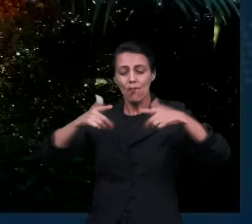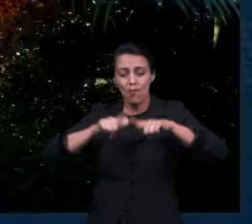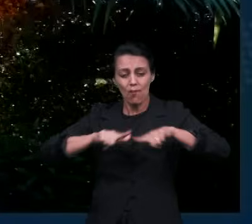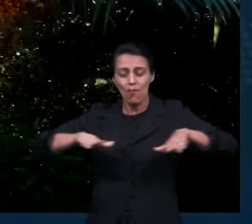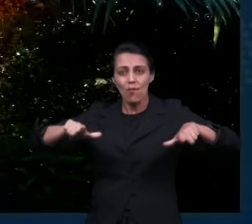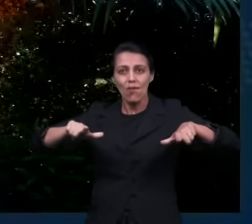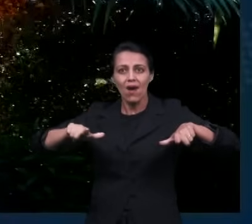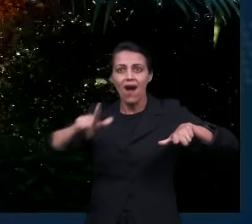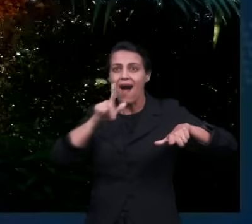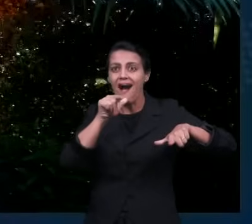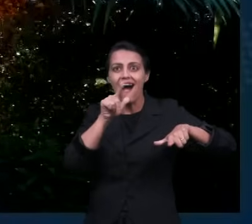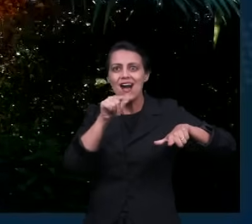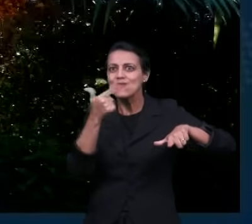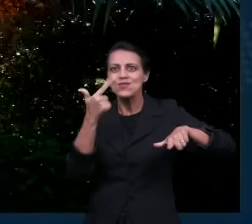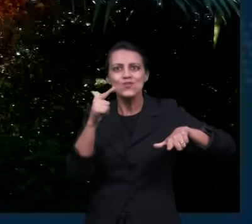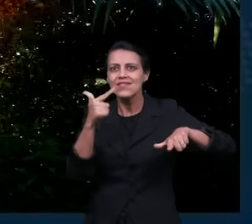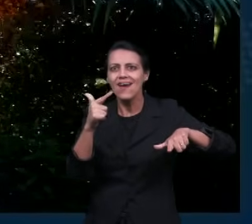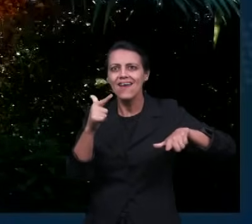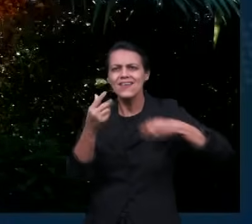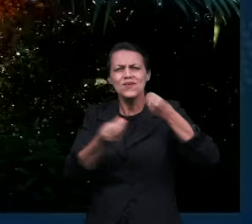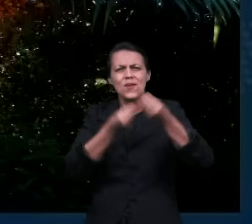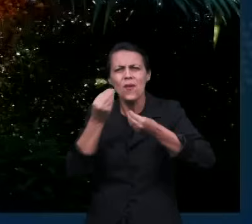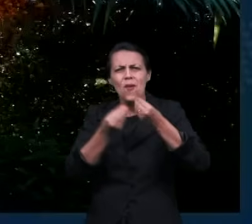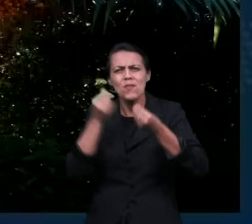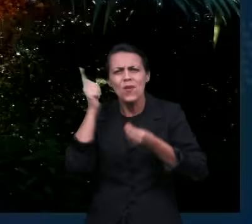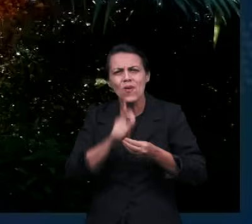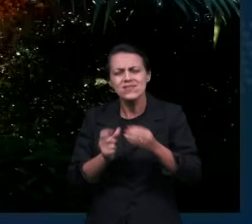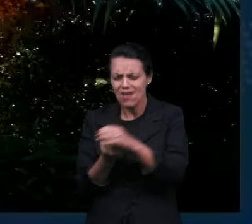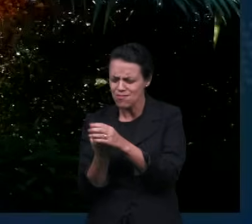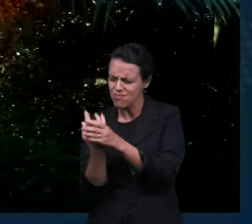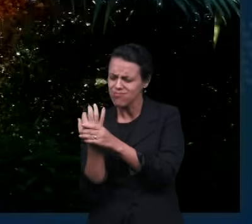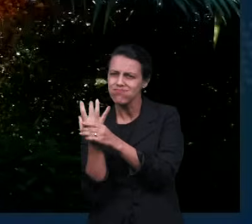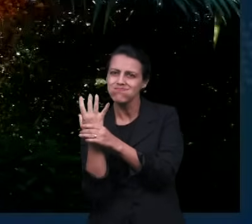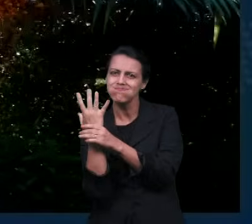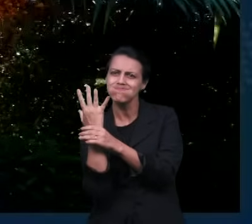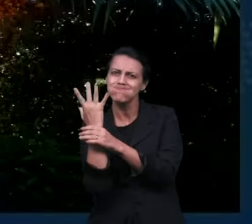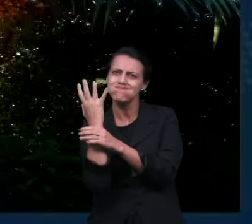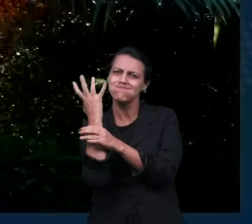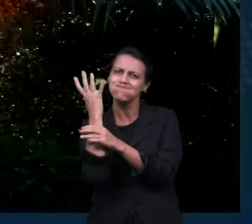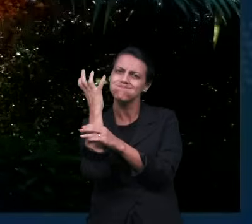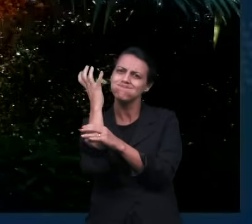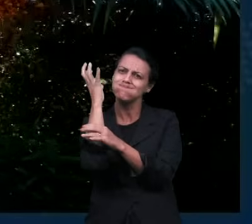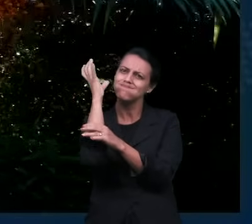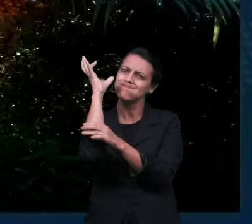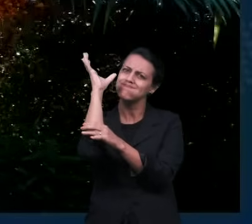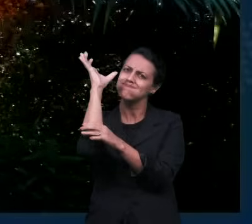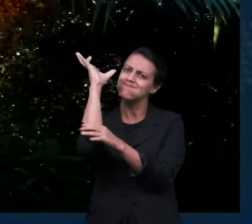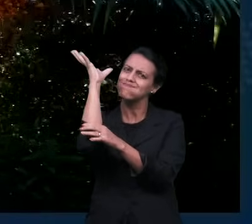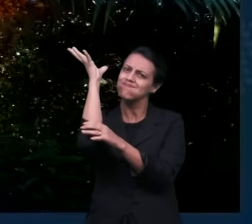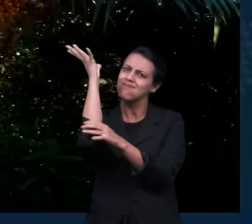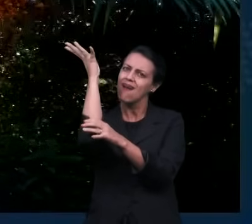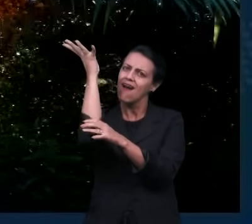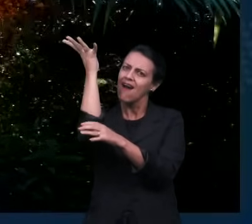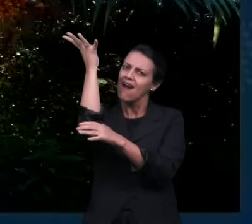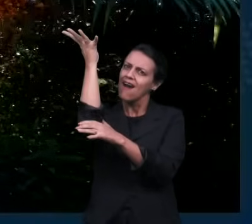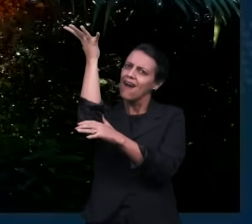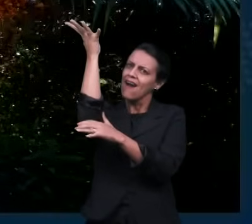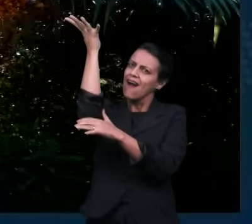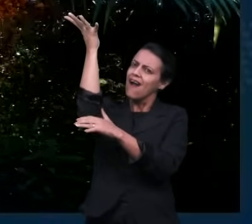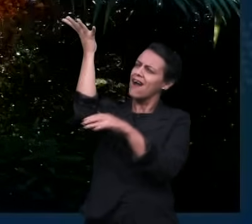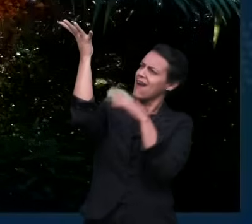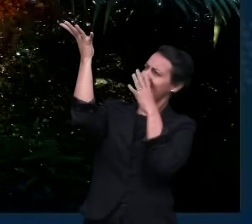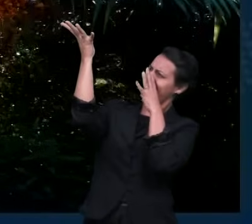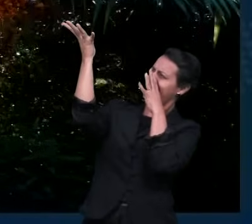Mas quanto mais seco, mais ela cresce. Os seus pendões se abrem e diz assim: